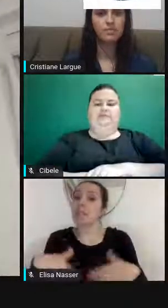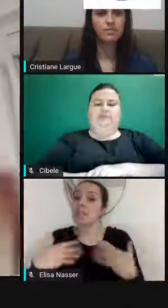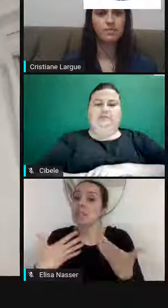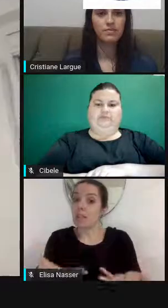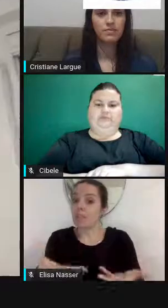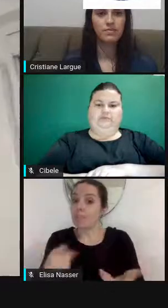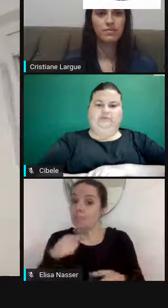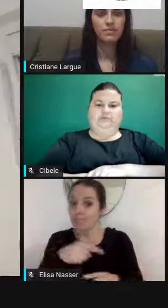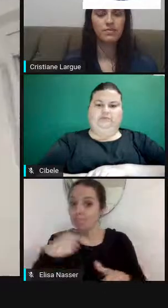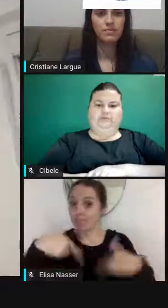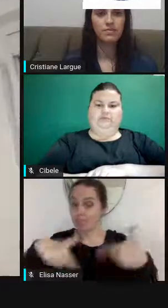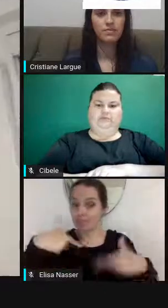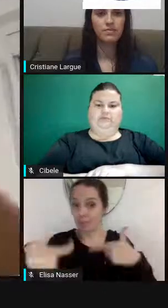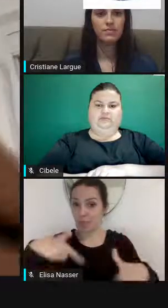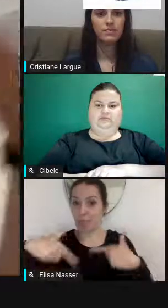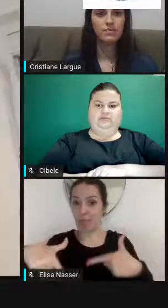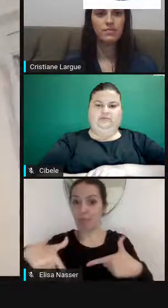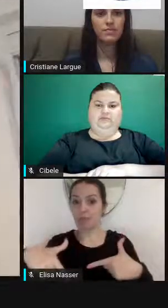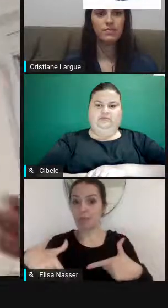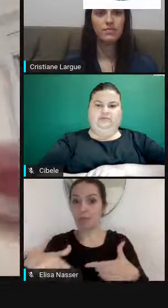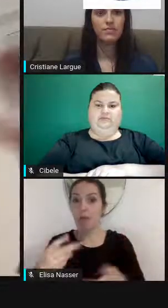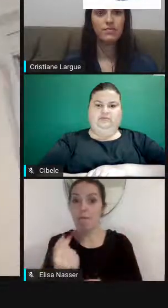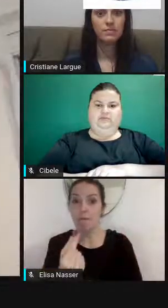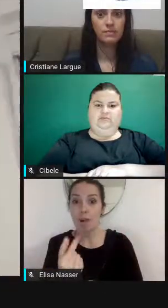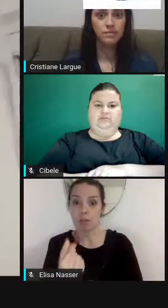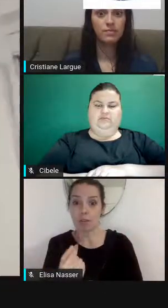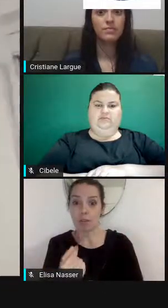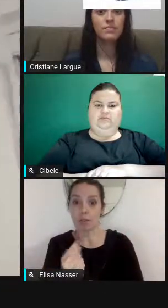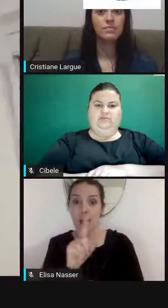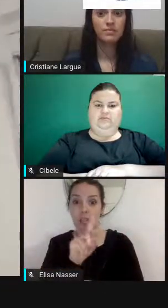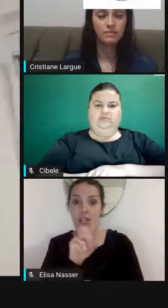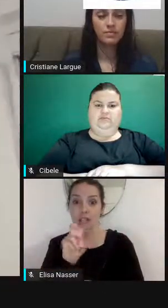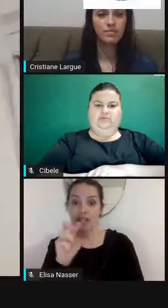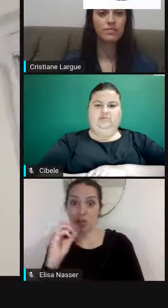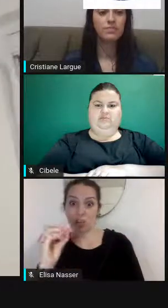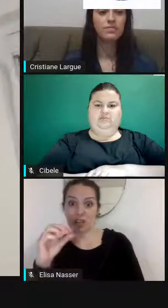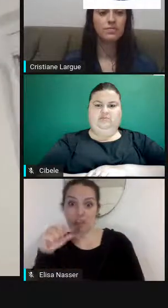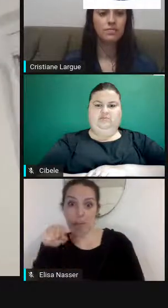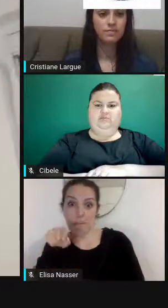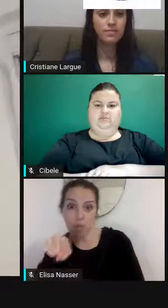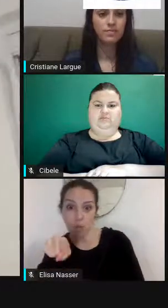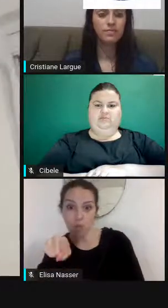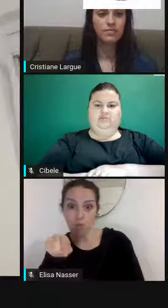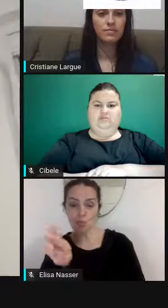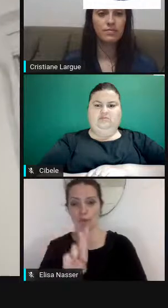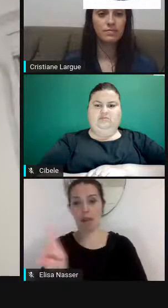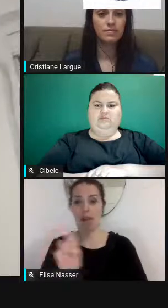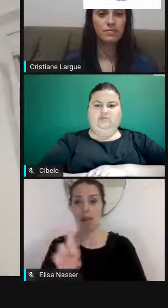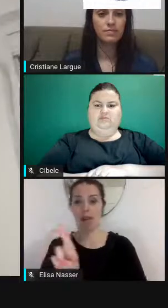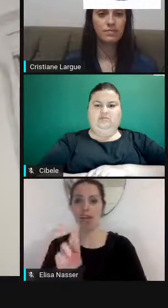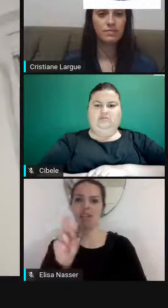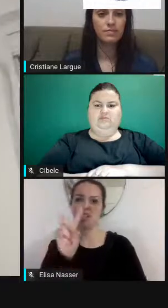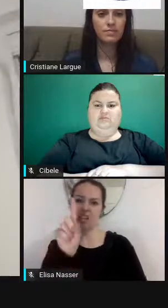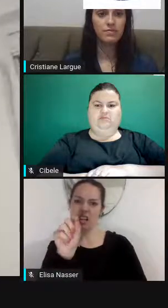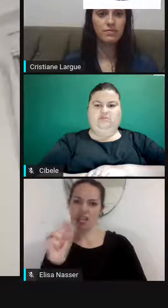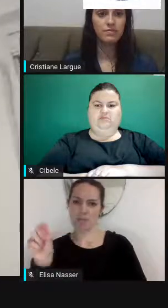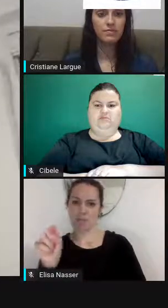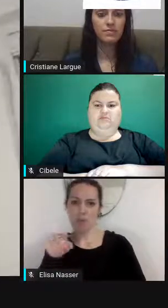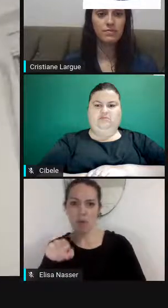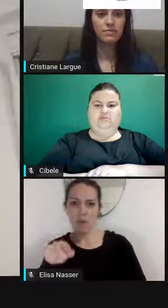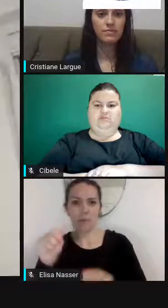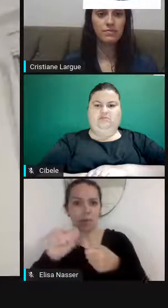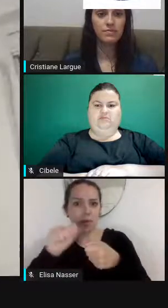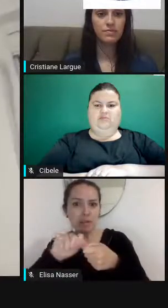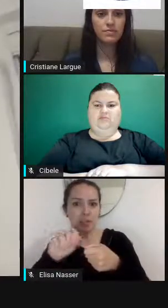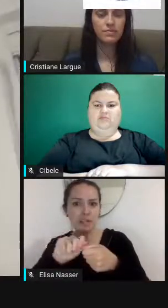pode encostar ali assim como tu pode cobrar cinco pode cobrar sem 150 mil reais para fazer então é um procedimento bem lucrativo e dependendo